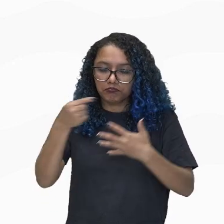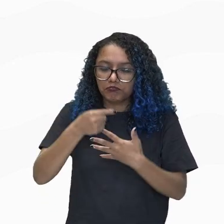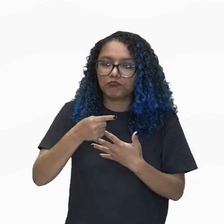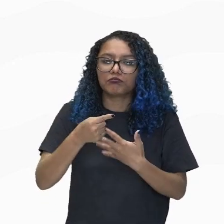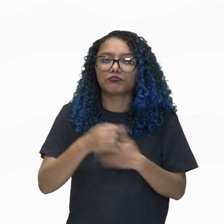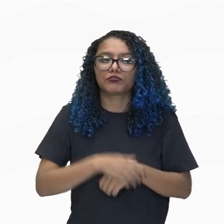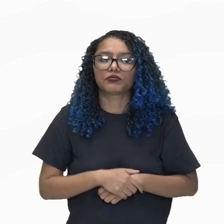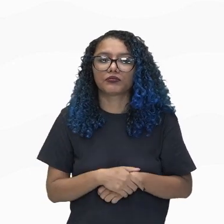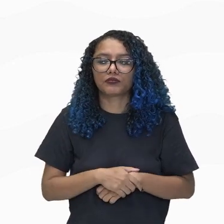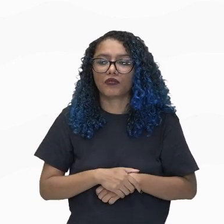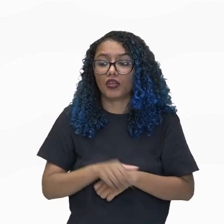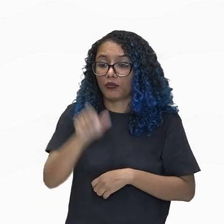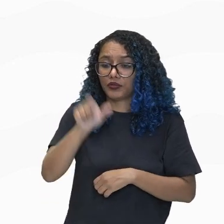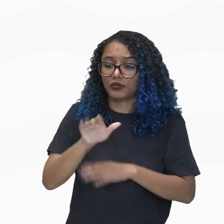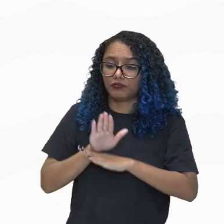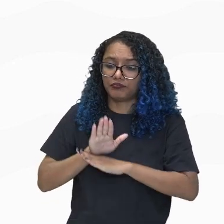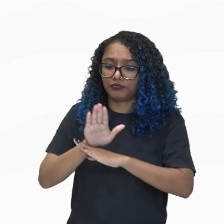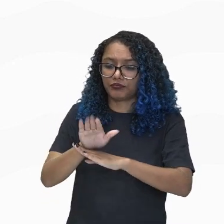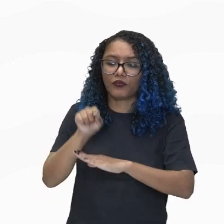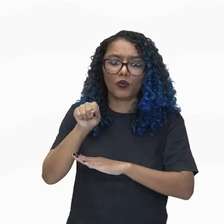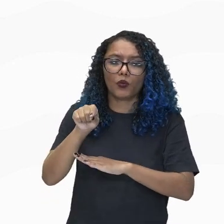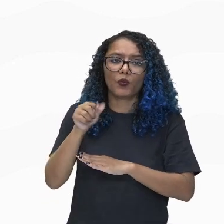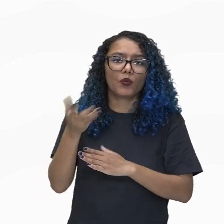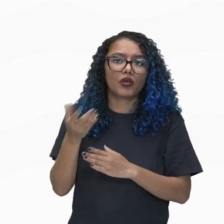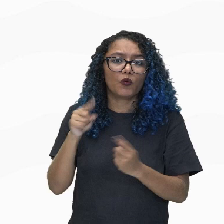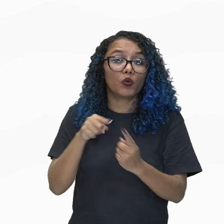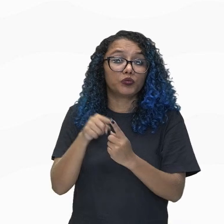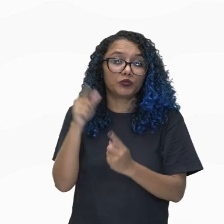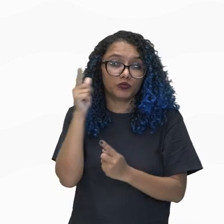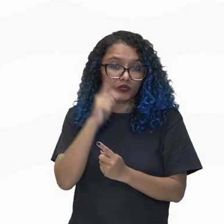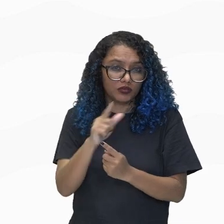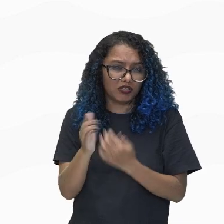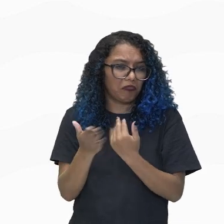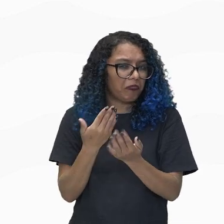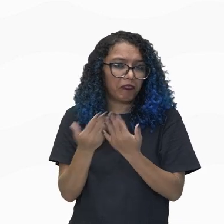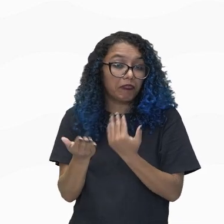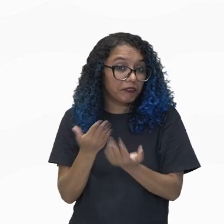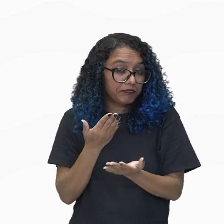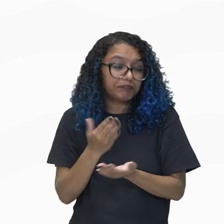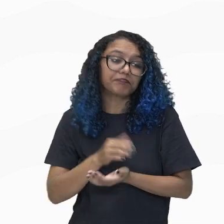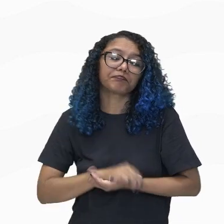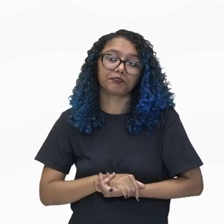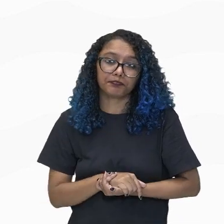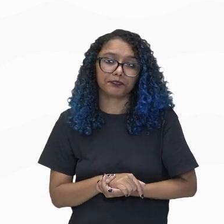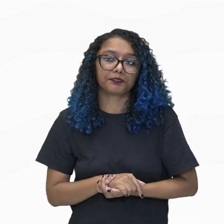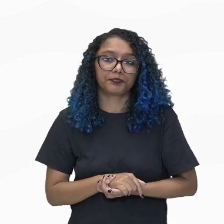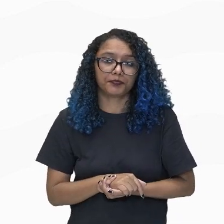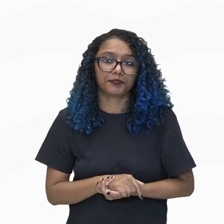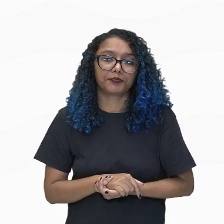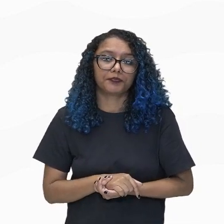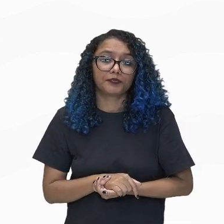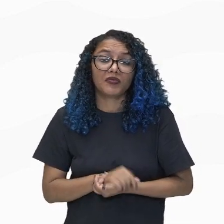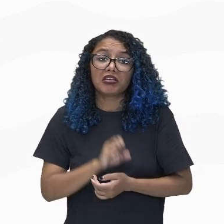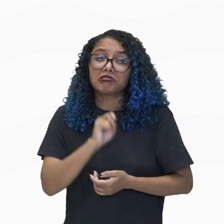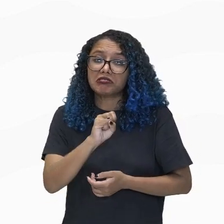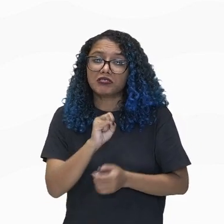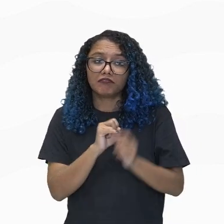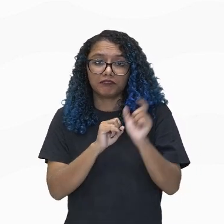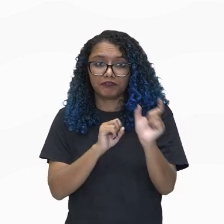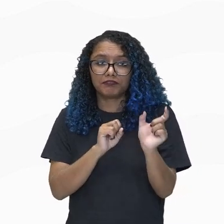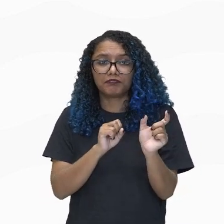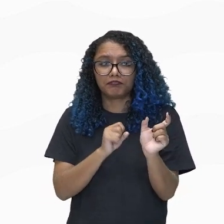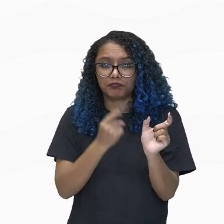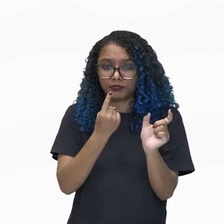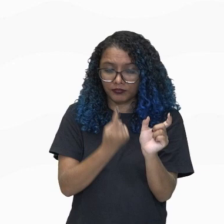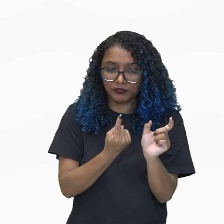indivíduo a alcançar algum objetivo. Então, quando nós utilizamos no singular, nós